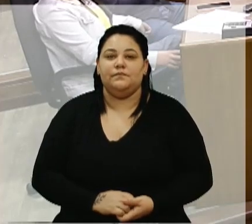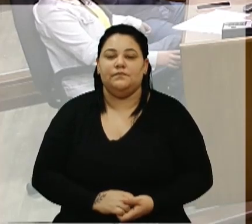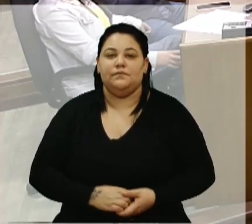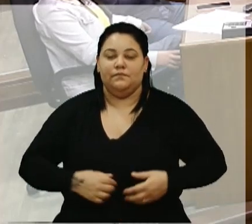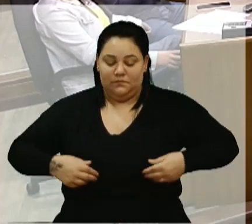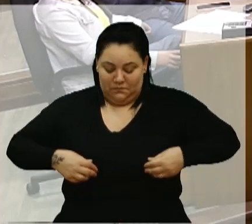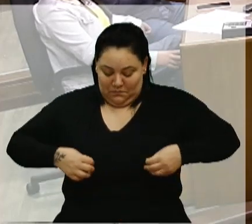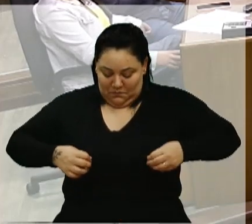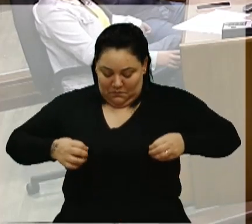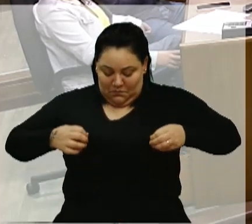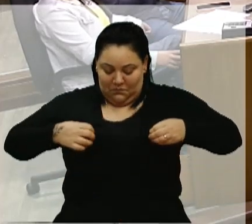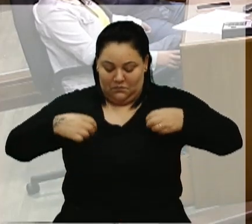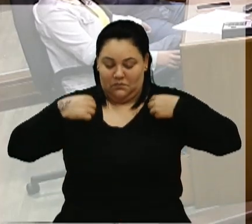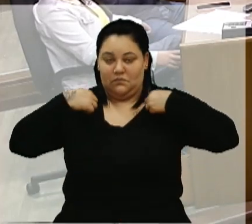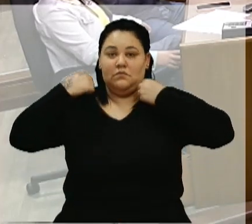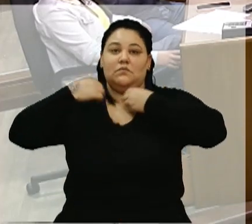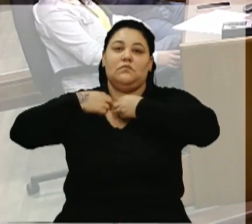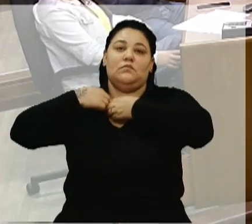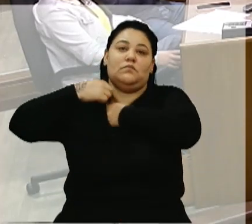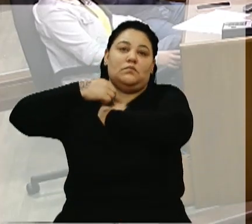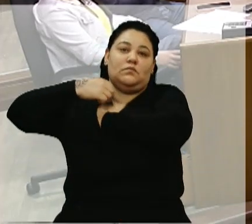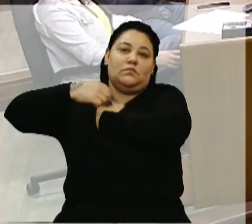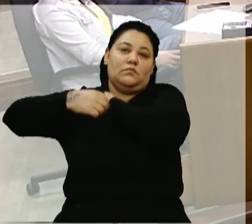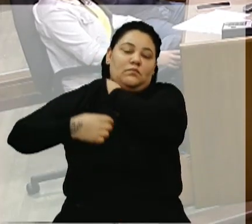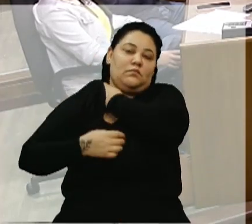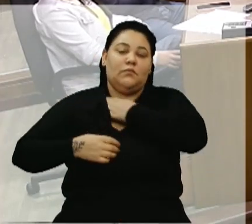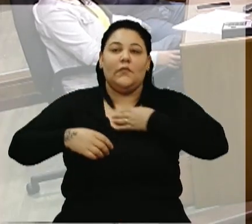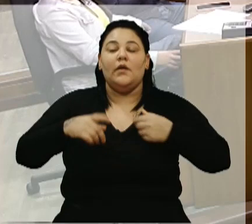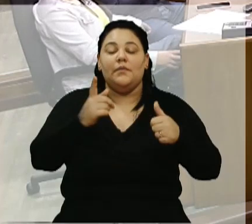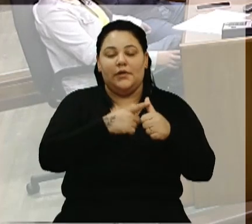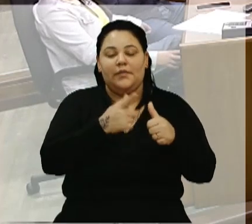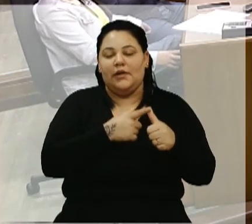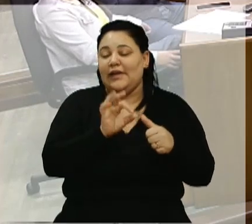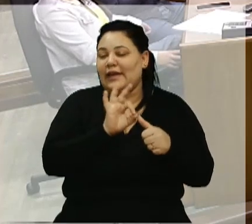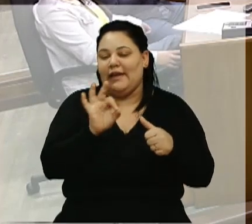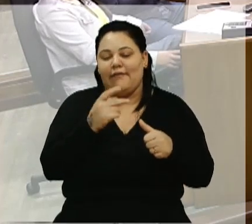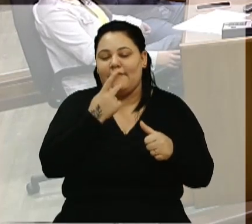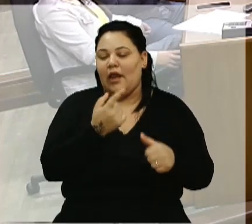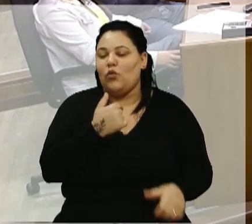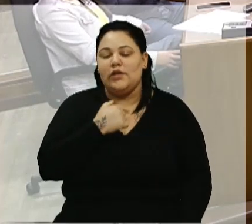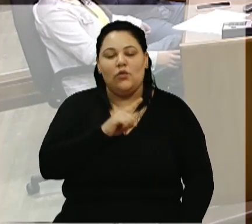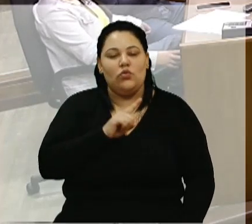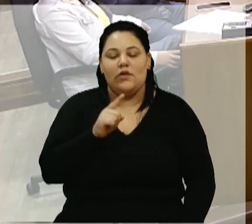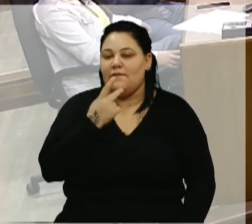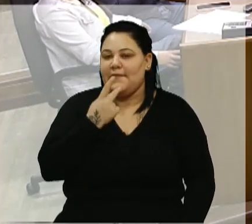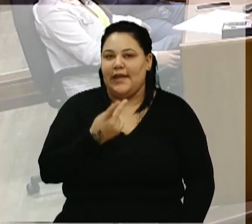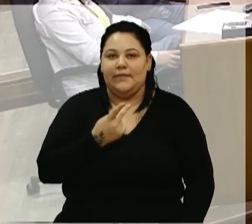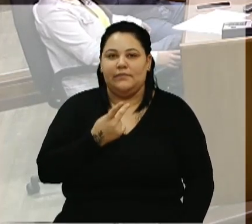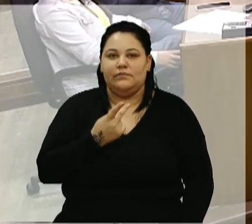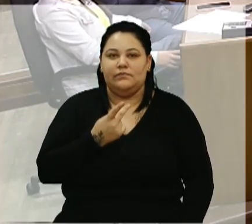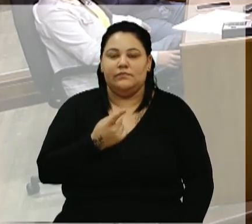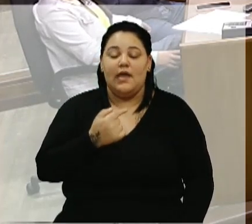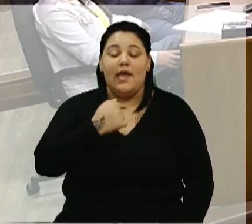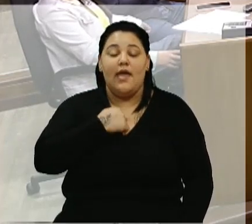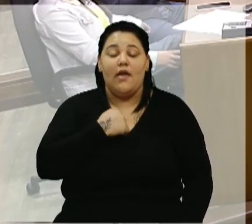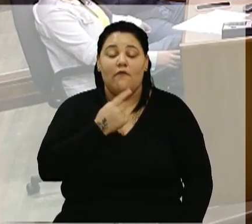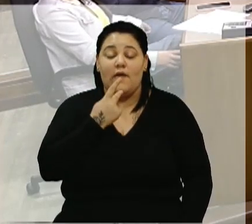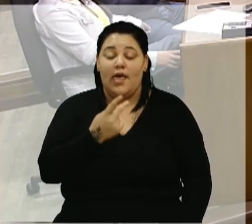Bom, primeiro que ninguém vai botar na minha boca palavras que eu não disse. Eu disse